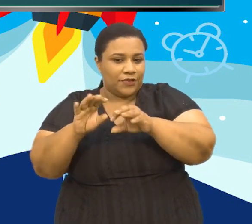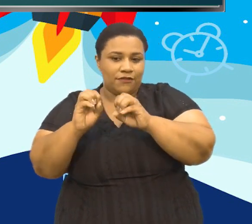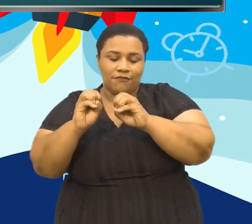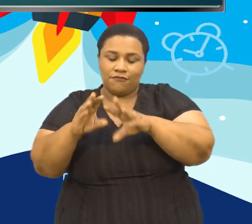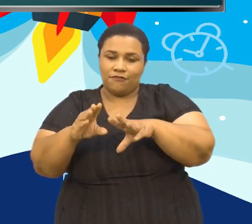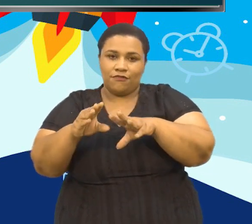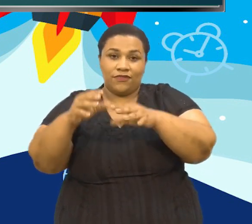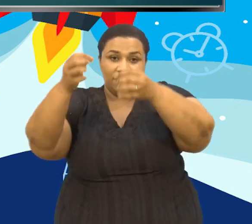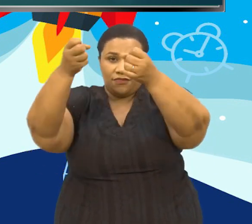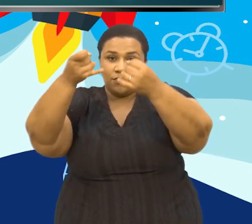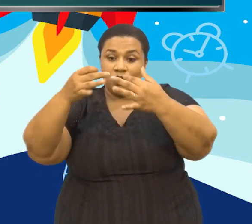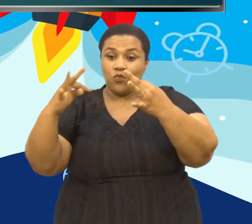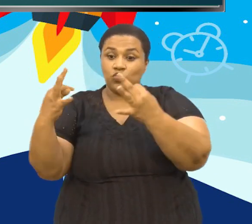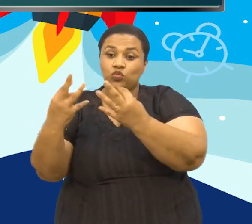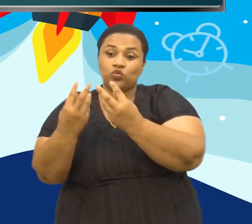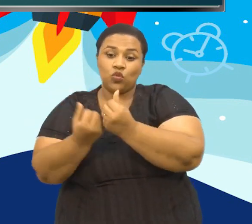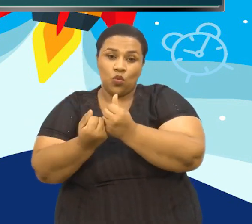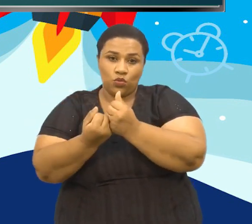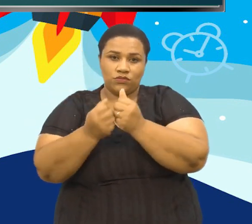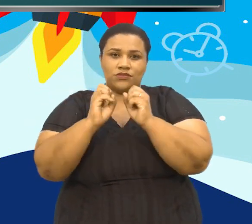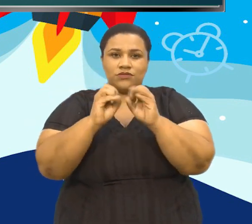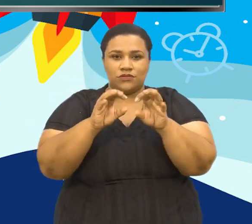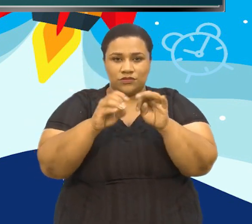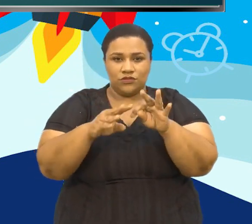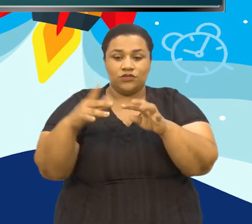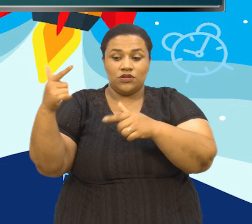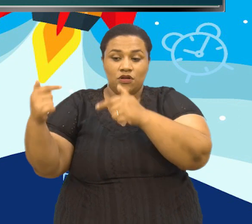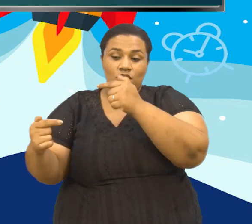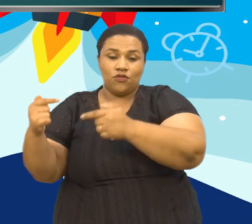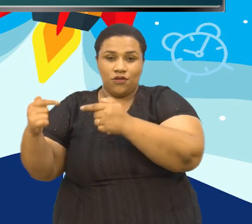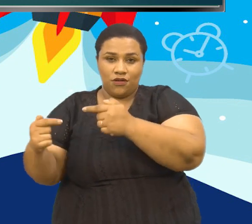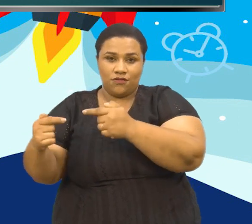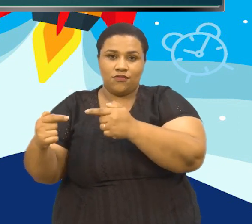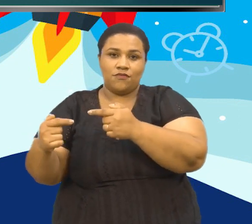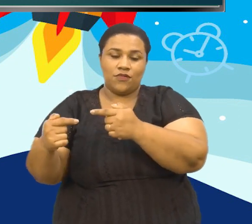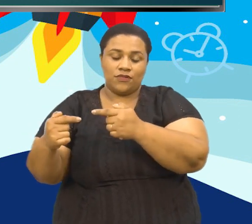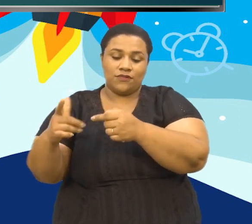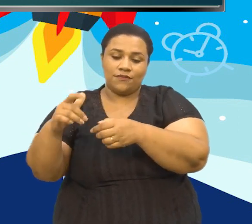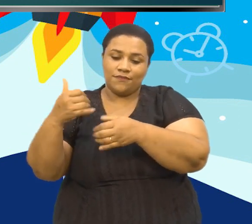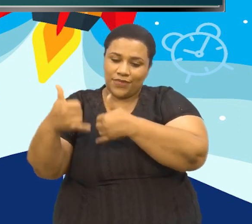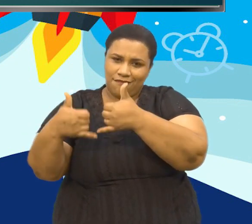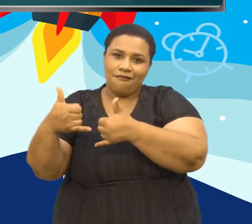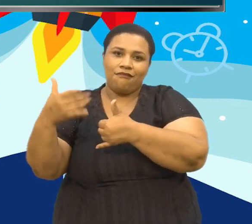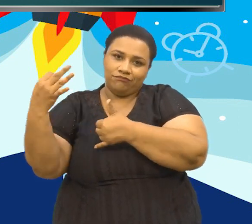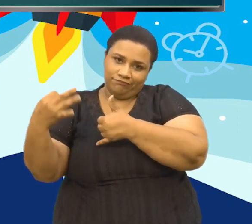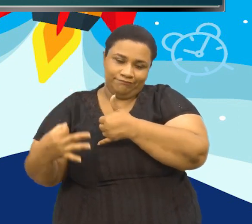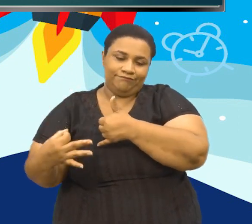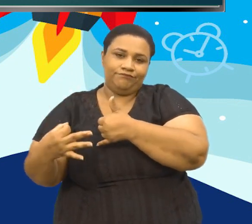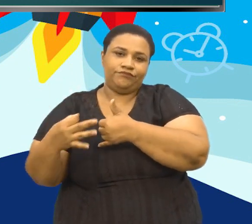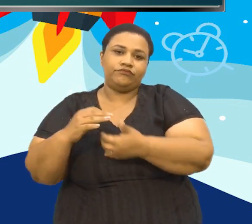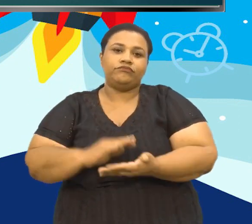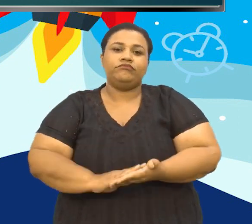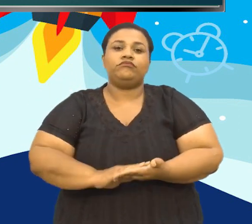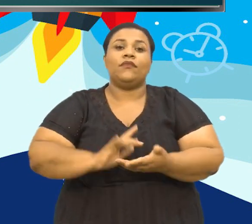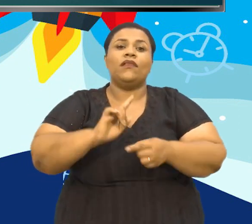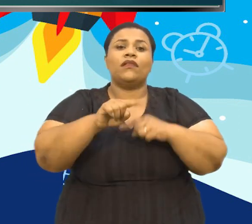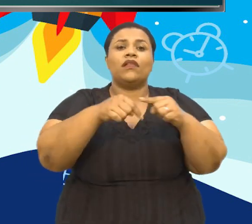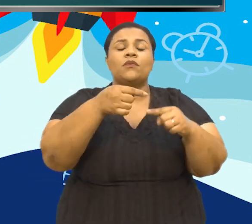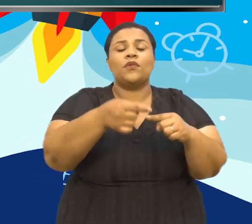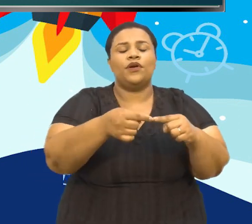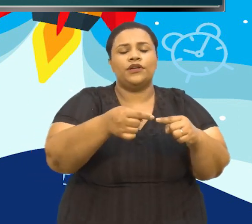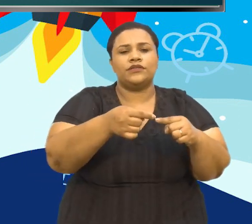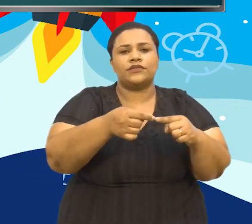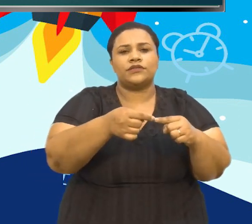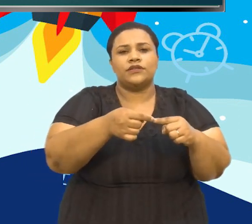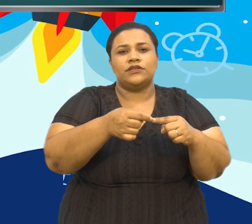jogador possa jogar de forma correta. Logo depois, a gente pode colocar